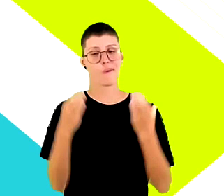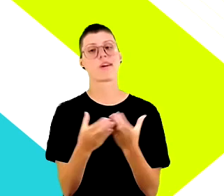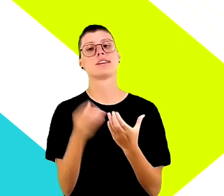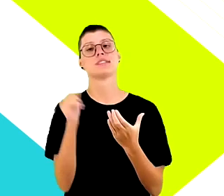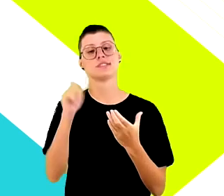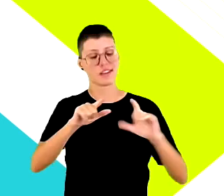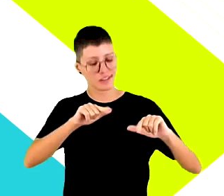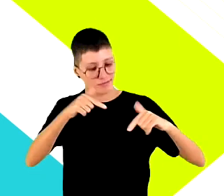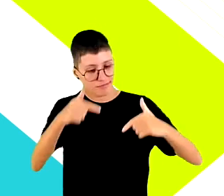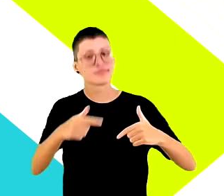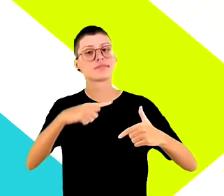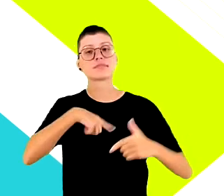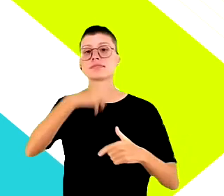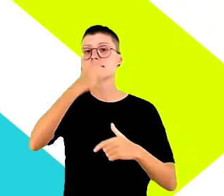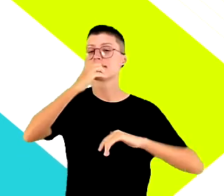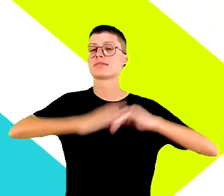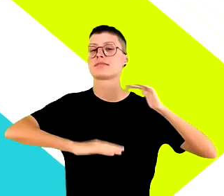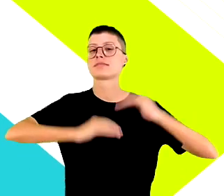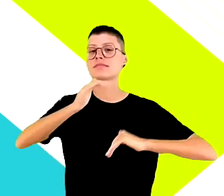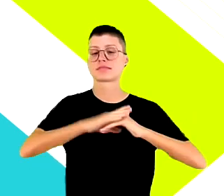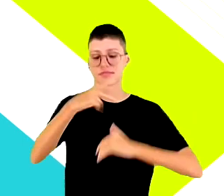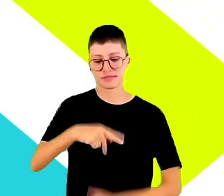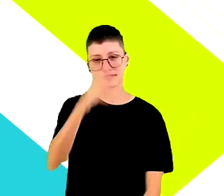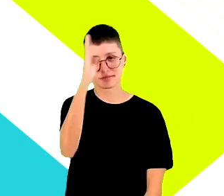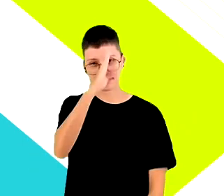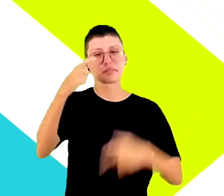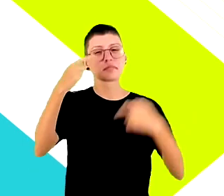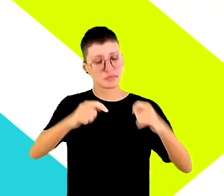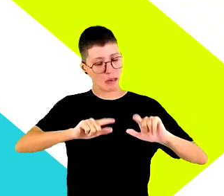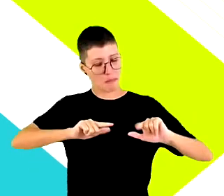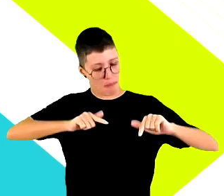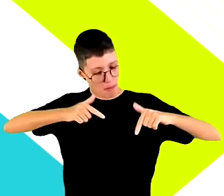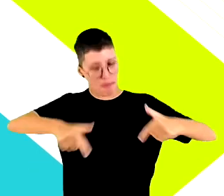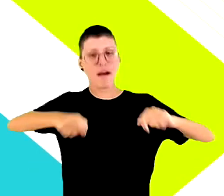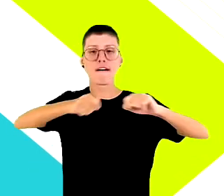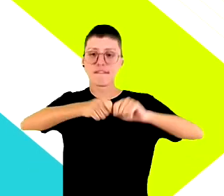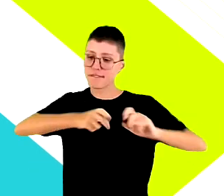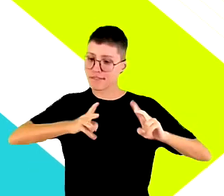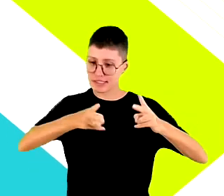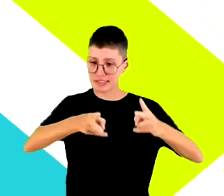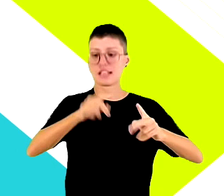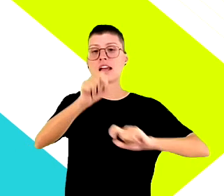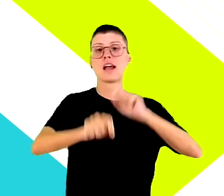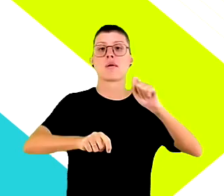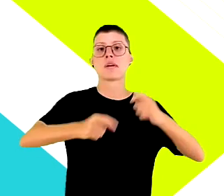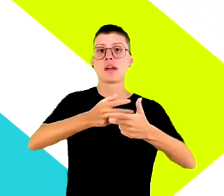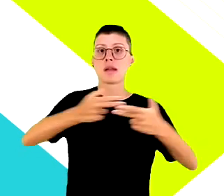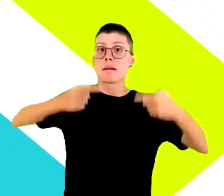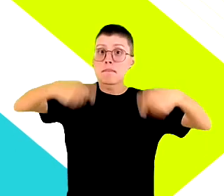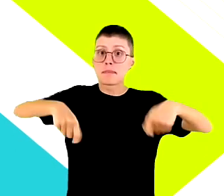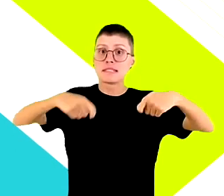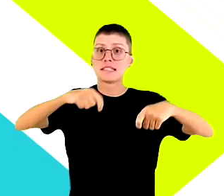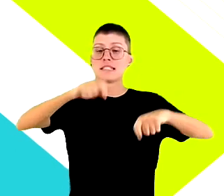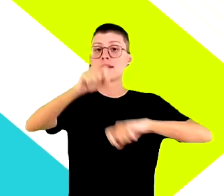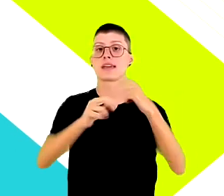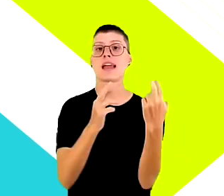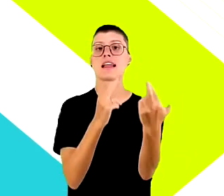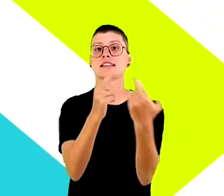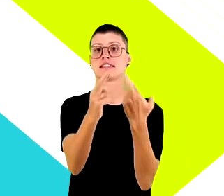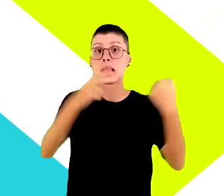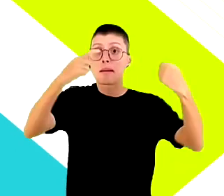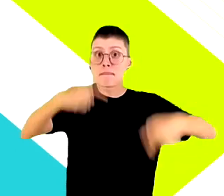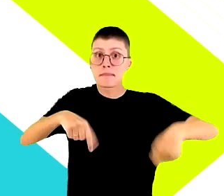boas políticas públicas no Brasil e precisa continuar sendo feita. É um negócio dependente de relacionamento, né, onde você precisa estar